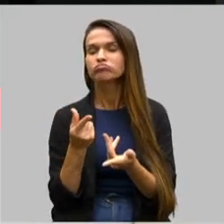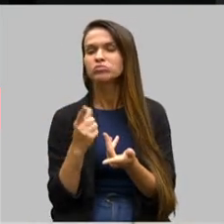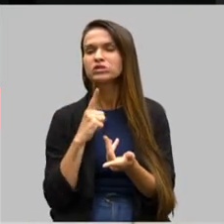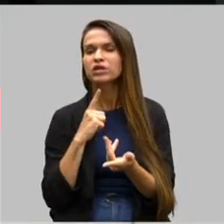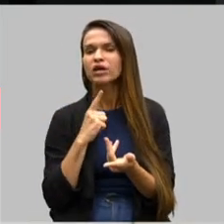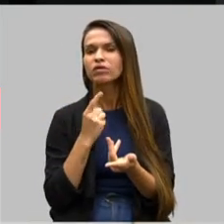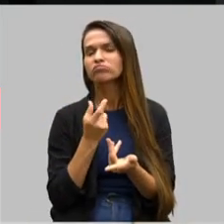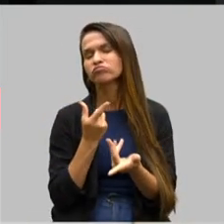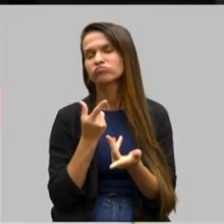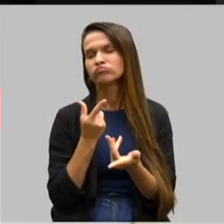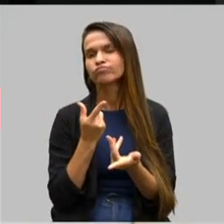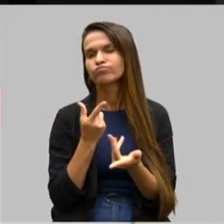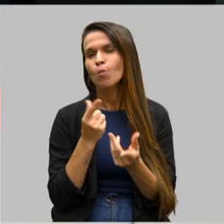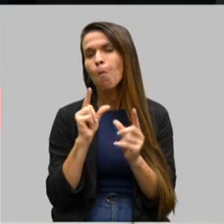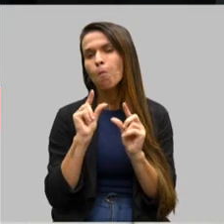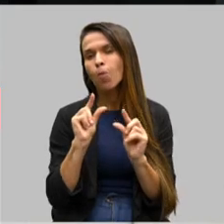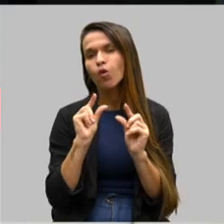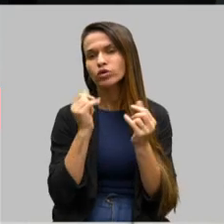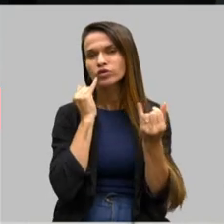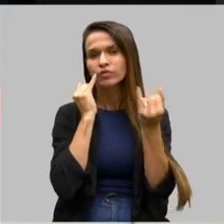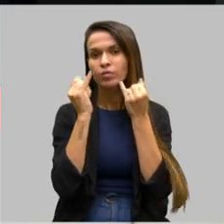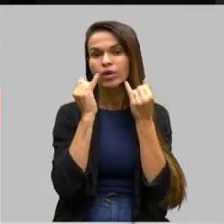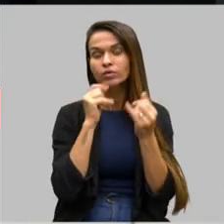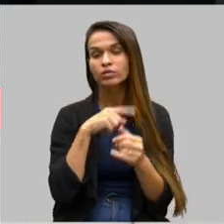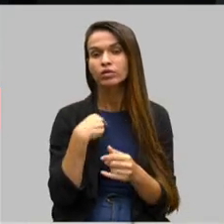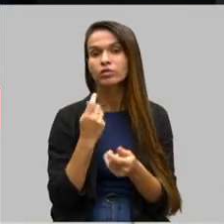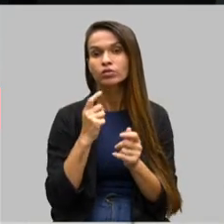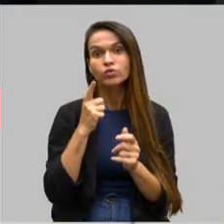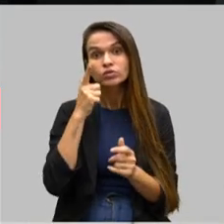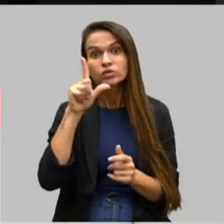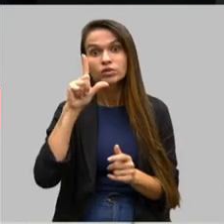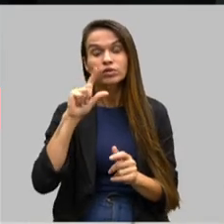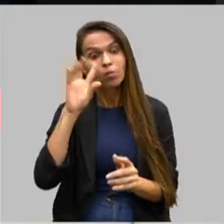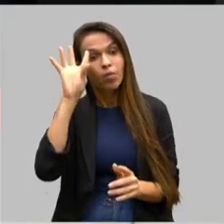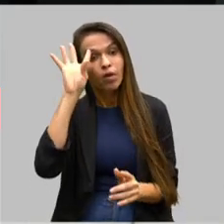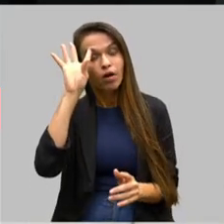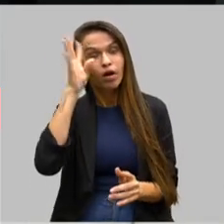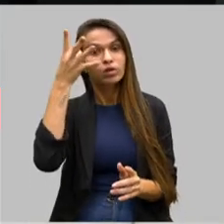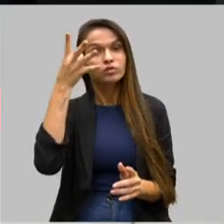informações para que nós podemos fazer as tomadas de decisão.